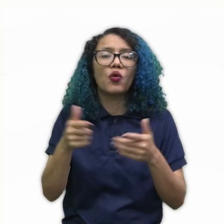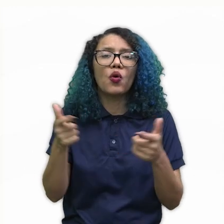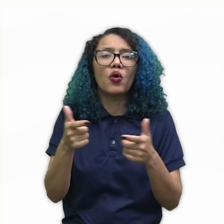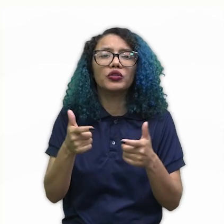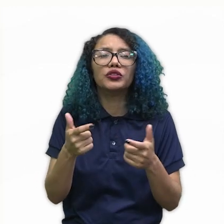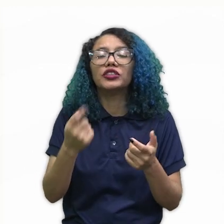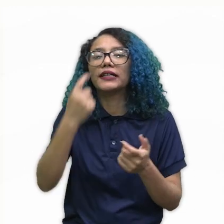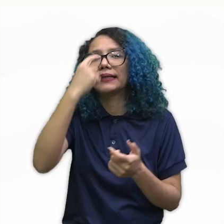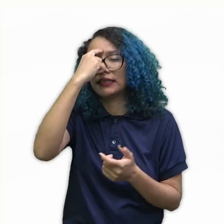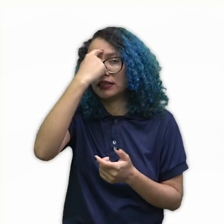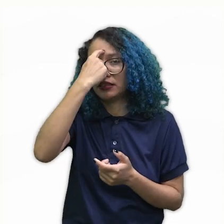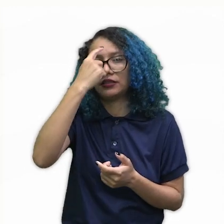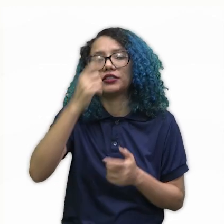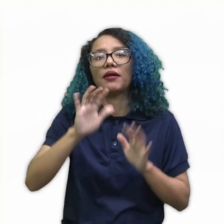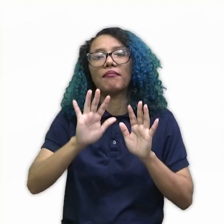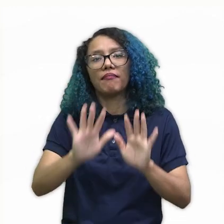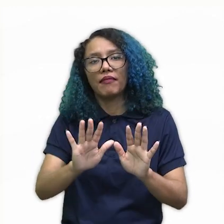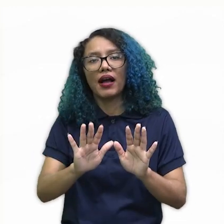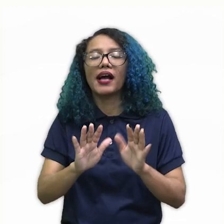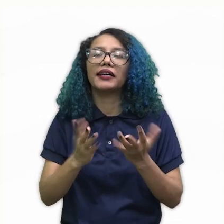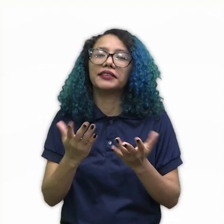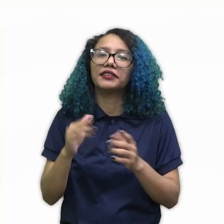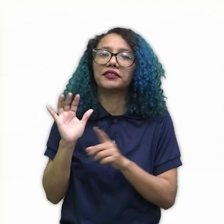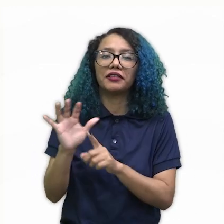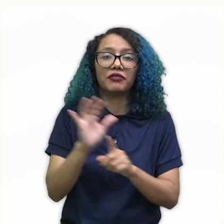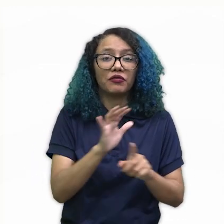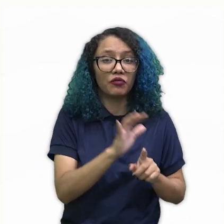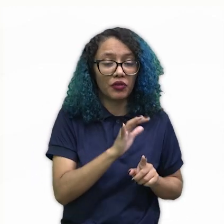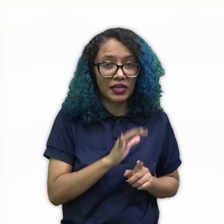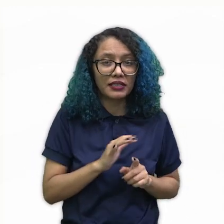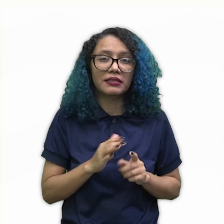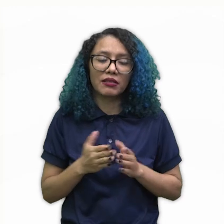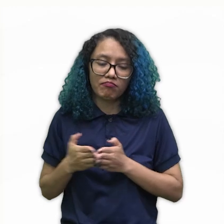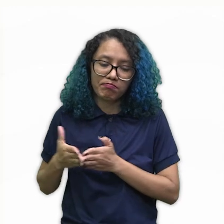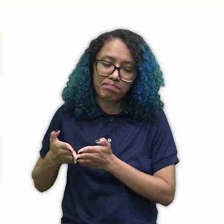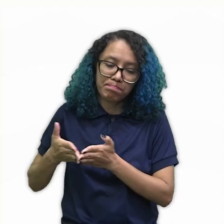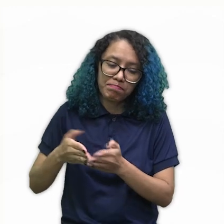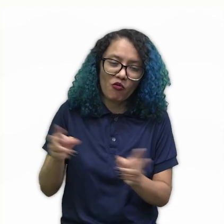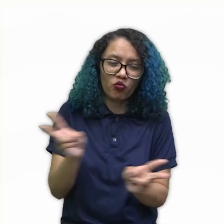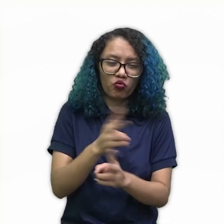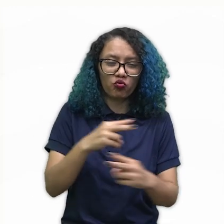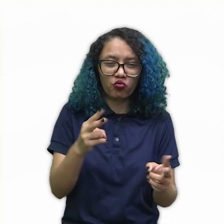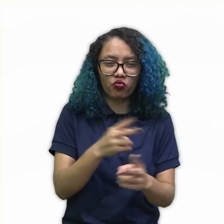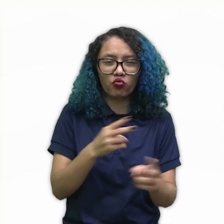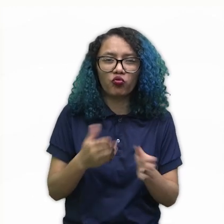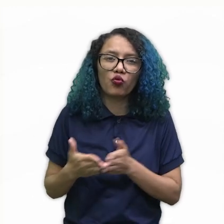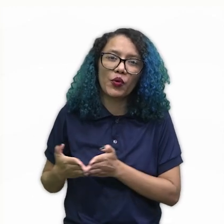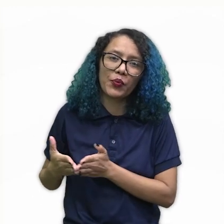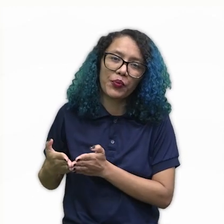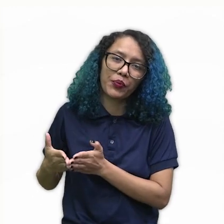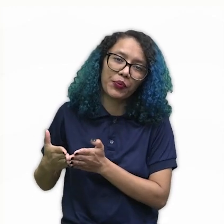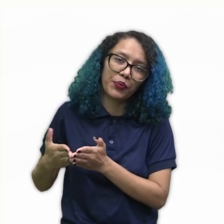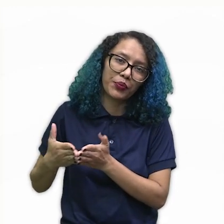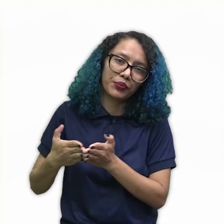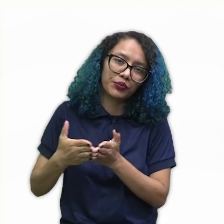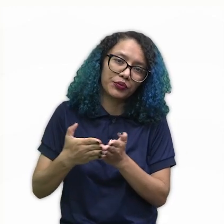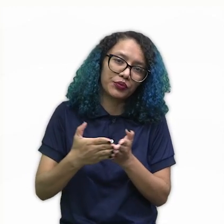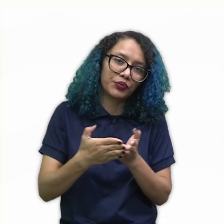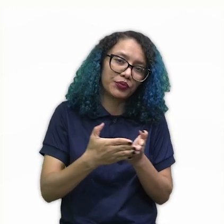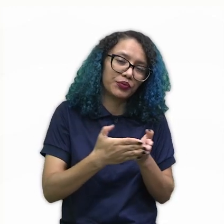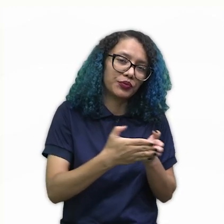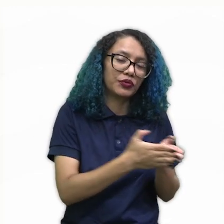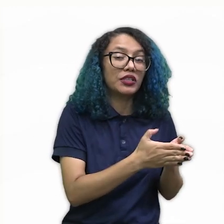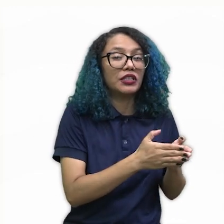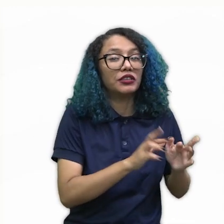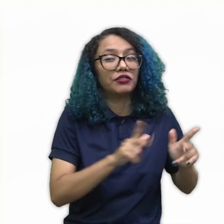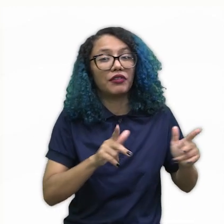de questões ligadas a aspectos naturais, como, por exemplo, direção dos ventos, tirou esses portugueses de rota e eles